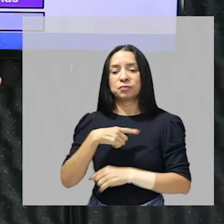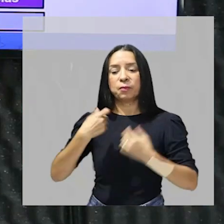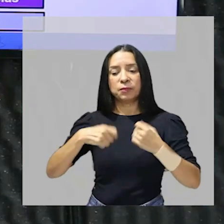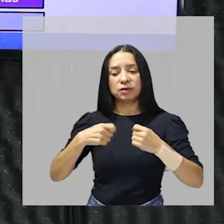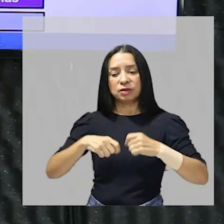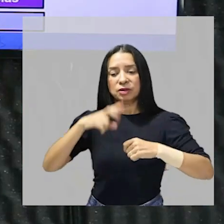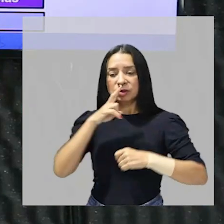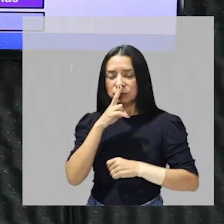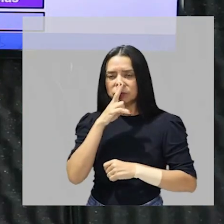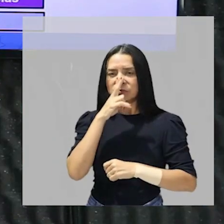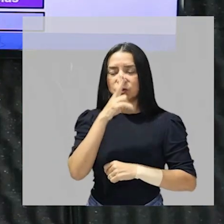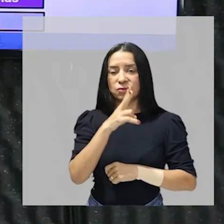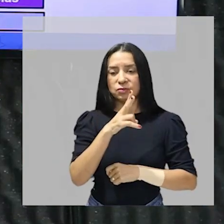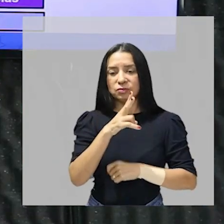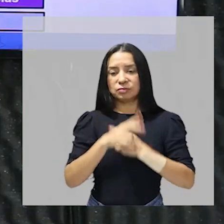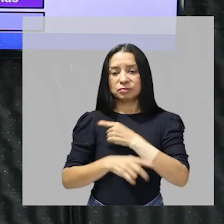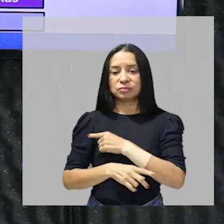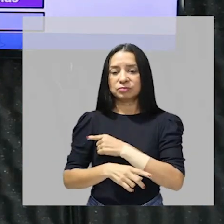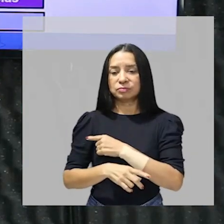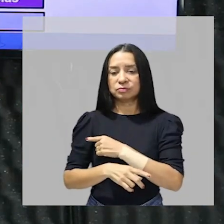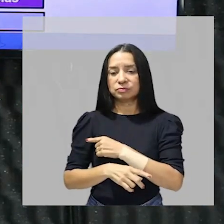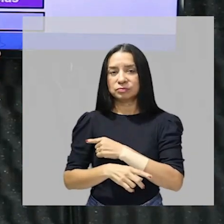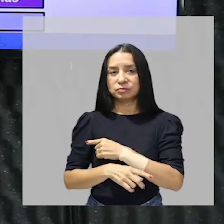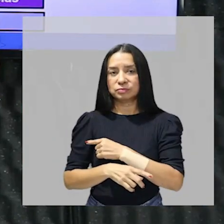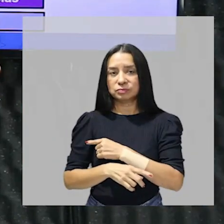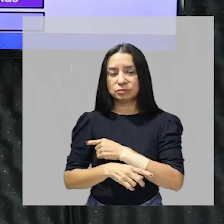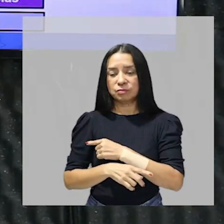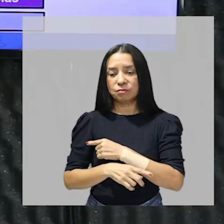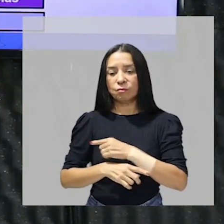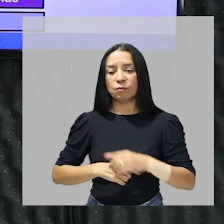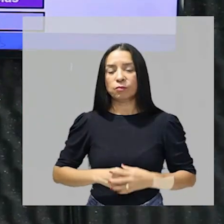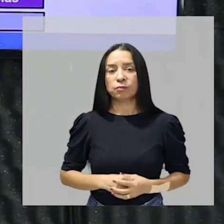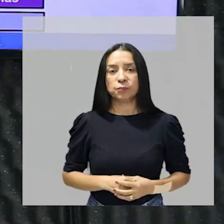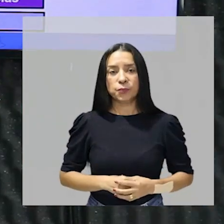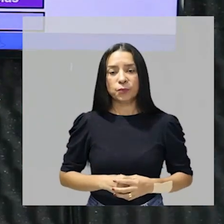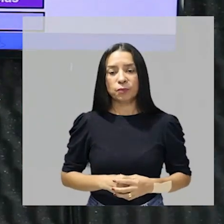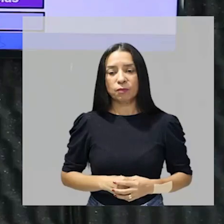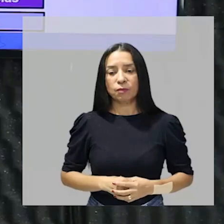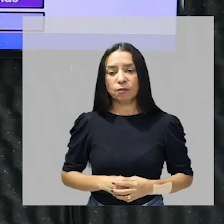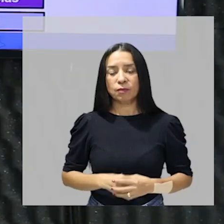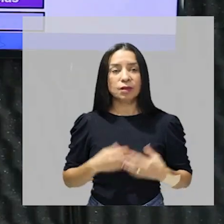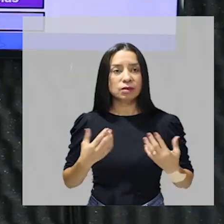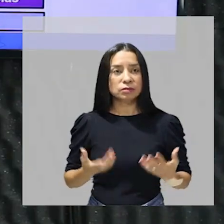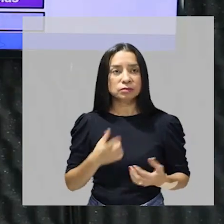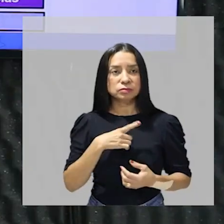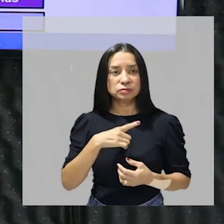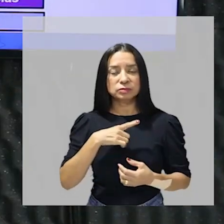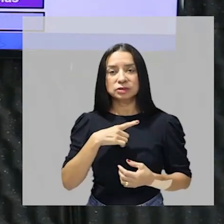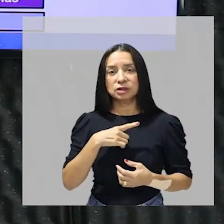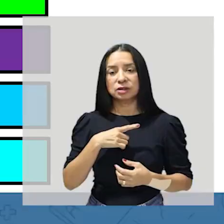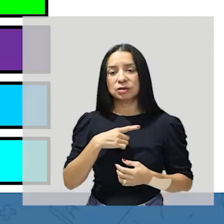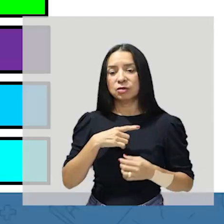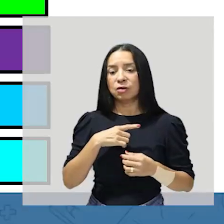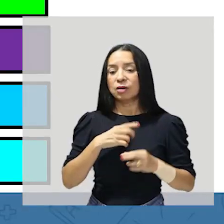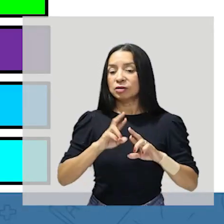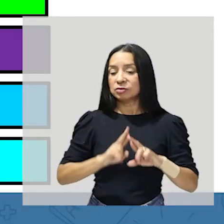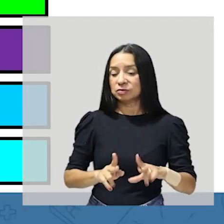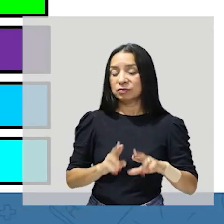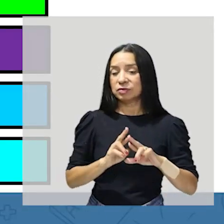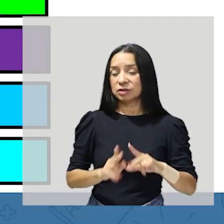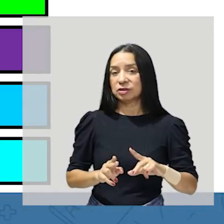força. Barras paralelas, também. Barras fixas, também. Então, existe essa certa